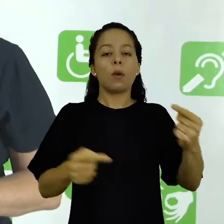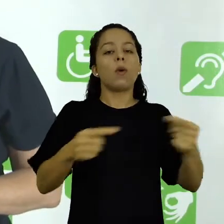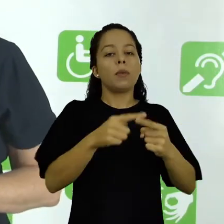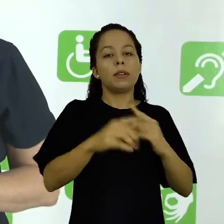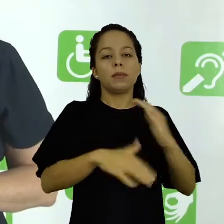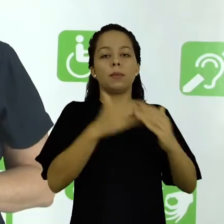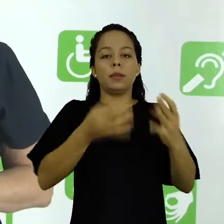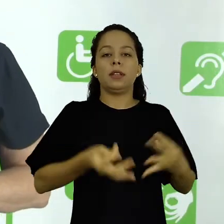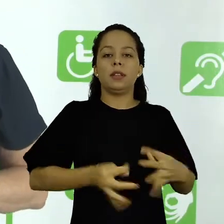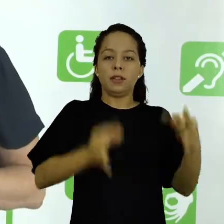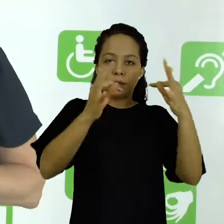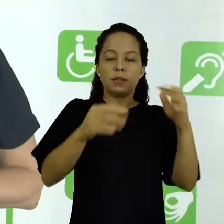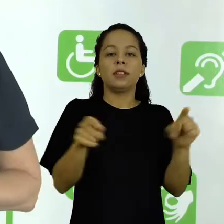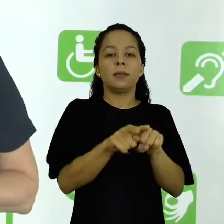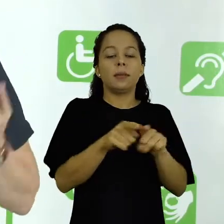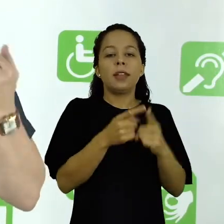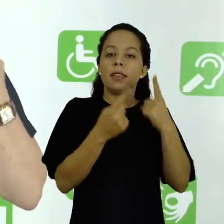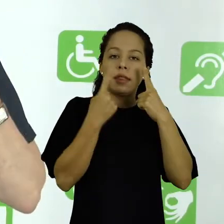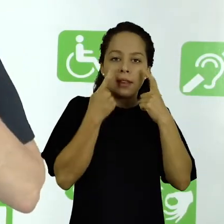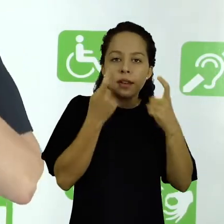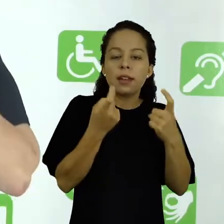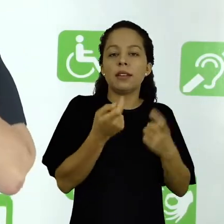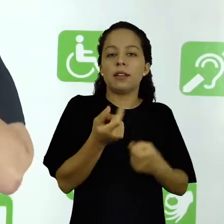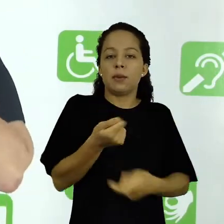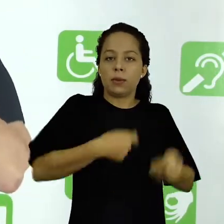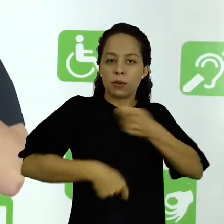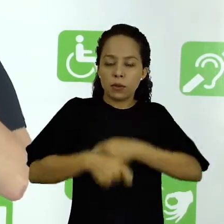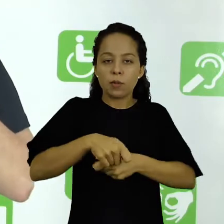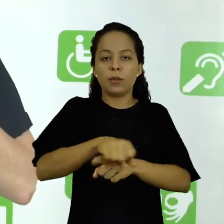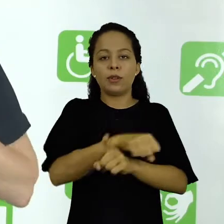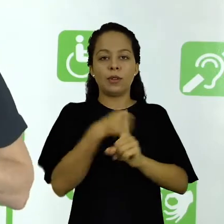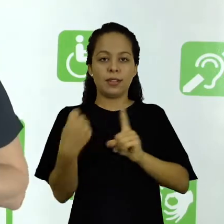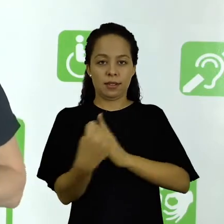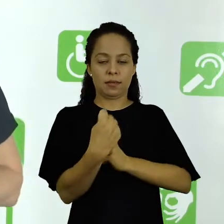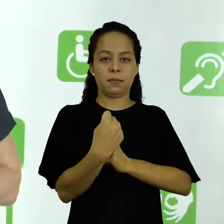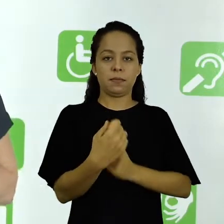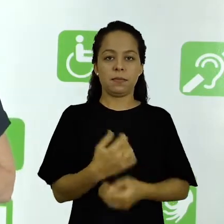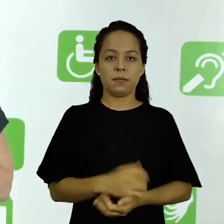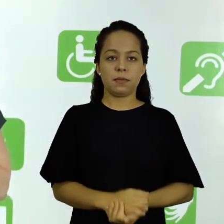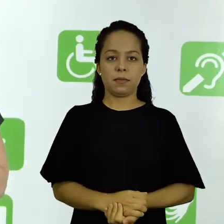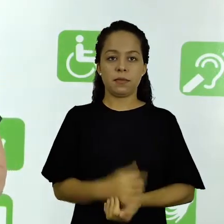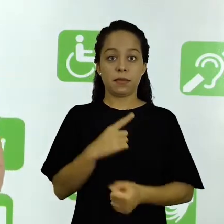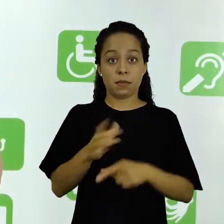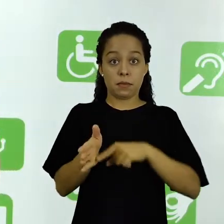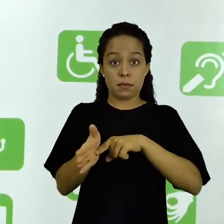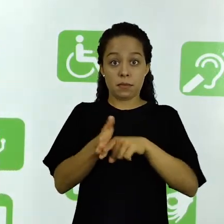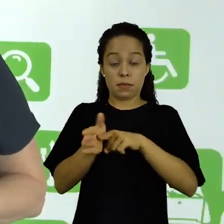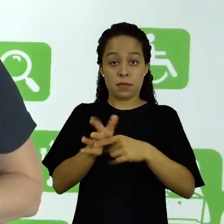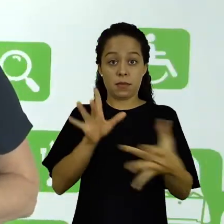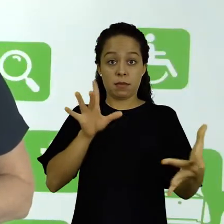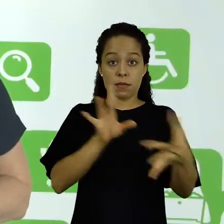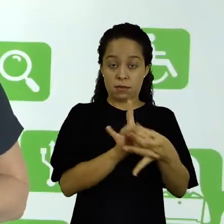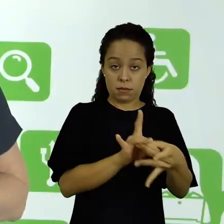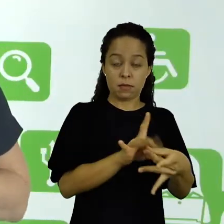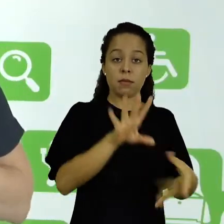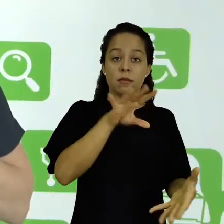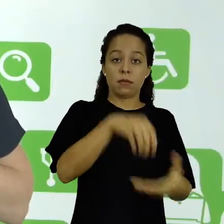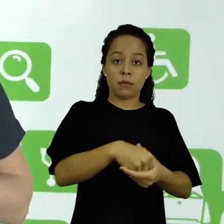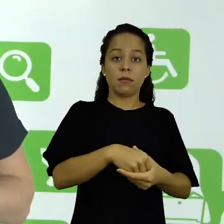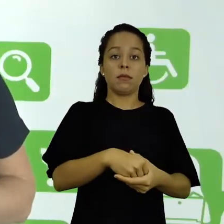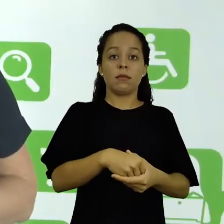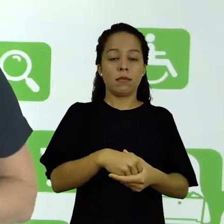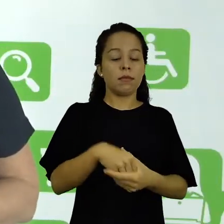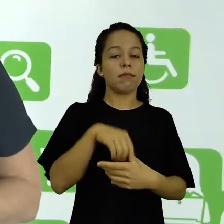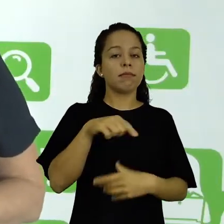relacionada ao desenvolvimento tecnológico e aos interesses econômicos, comerciais e sociais. A pesquisa